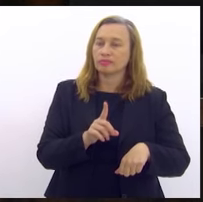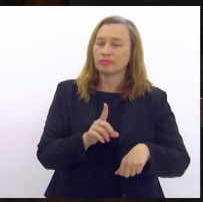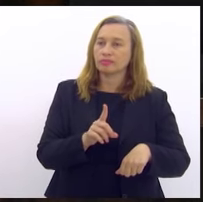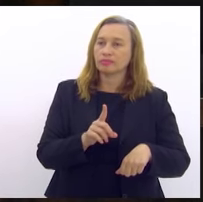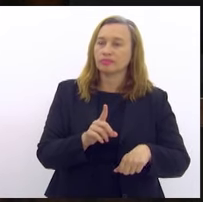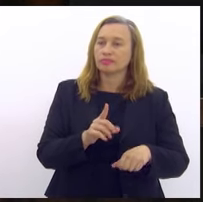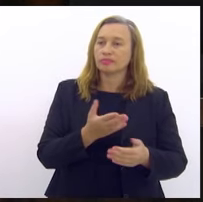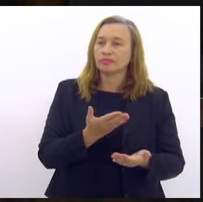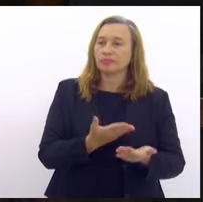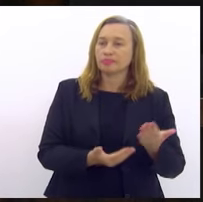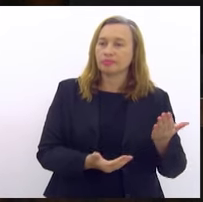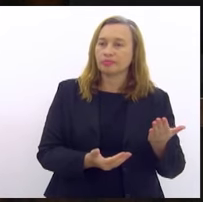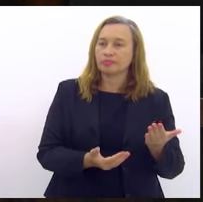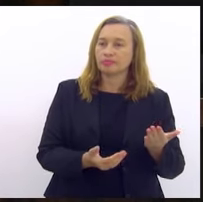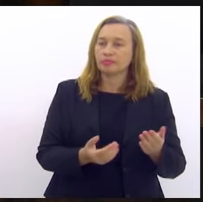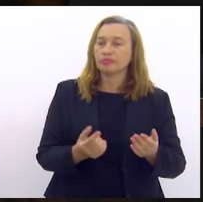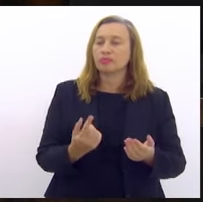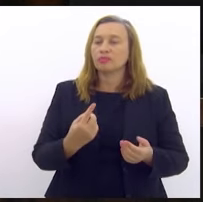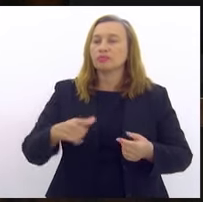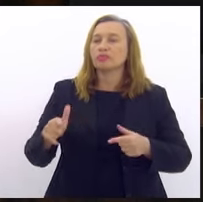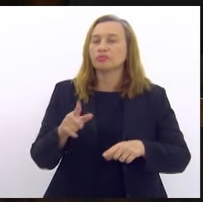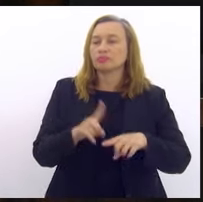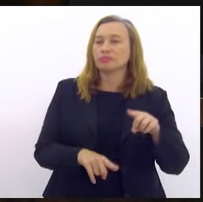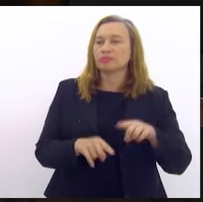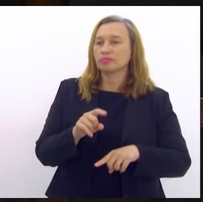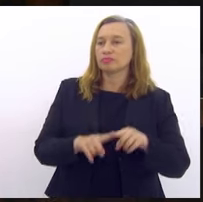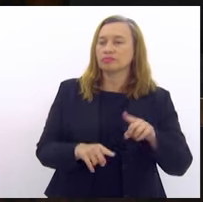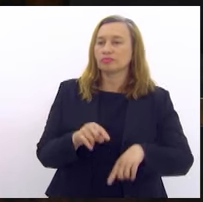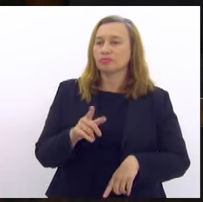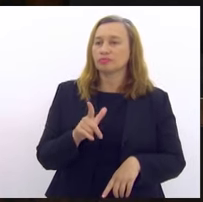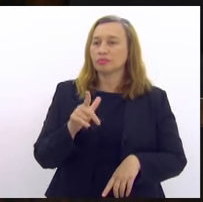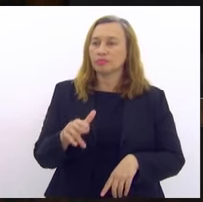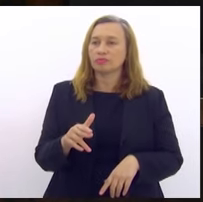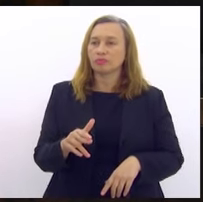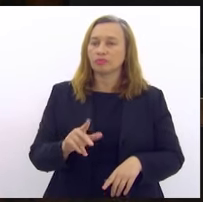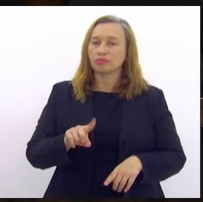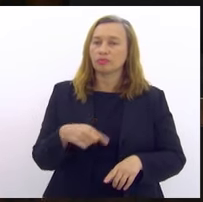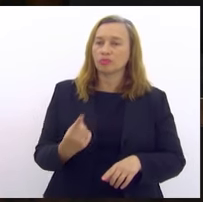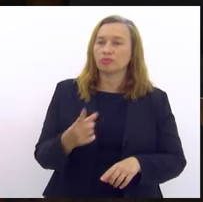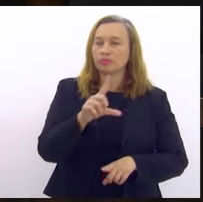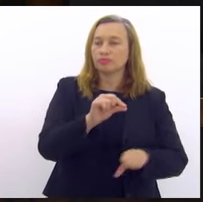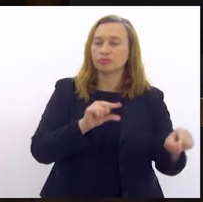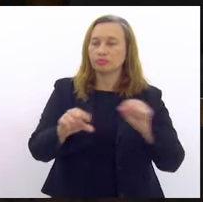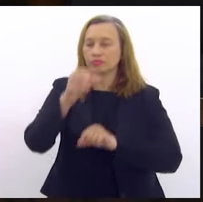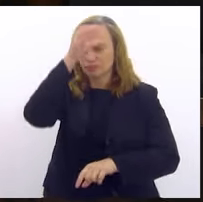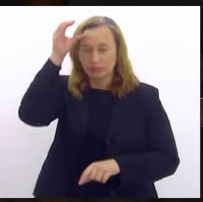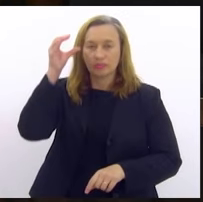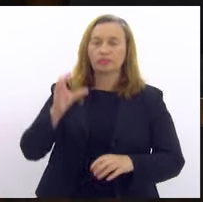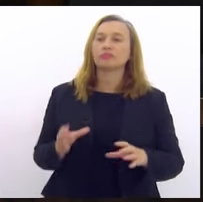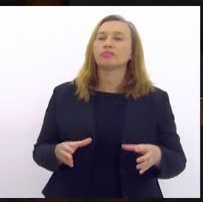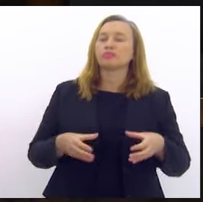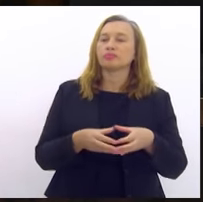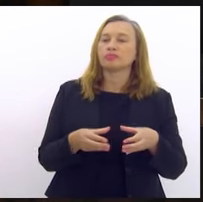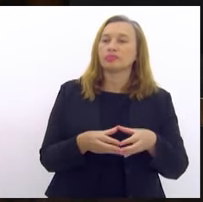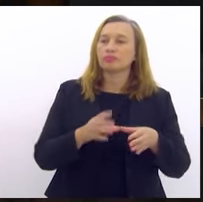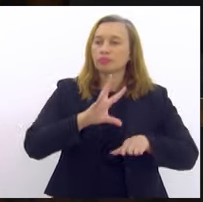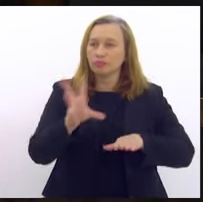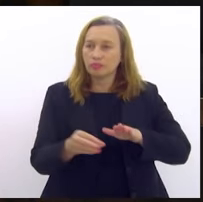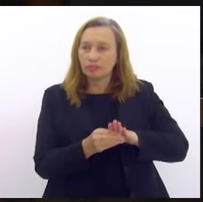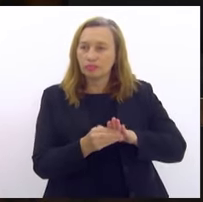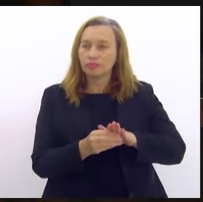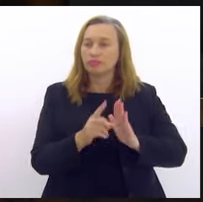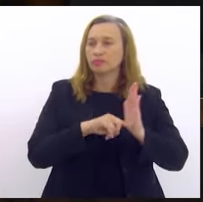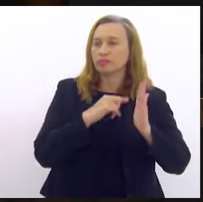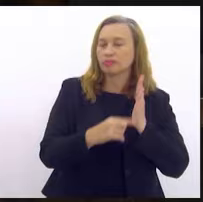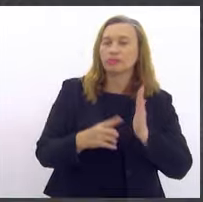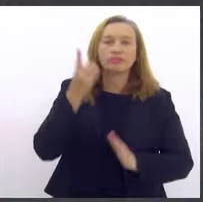produto idêntico ou similar à sua escolha, pendendo de parecer da Comissão de Emendas Constitucionais e Vetos,